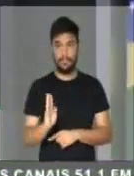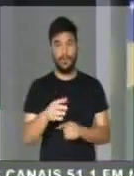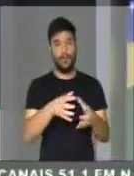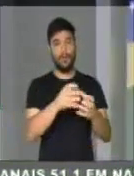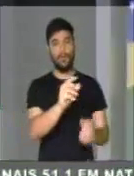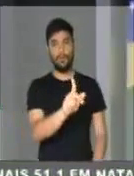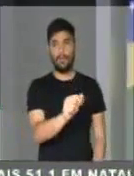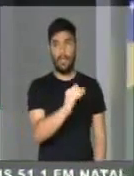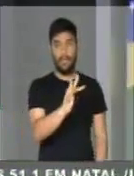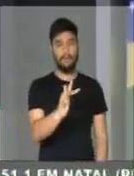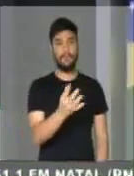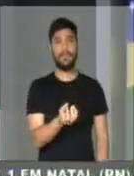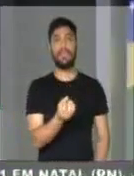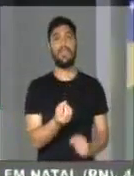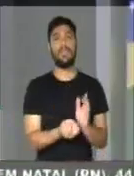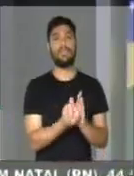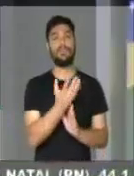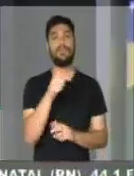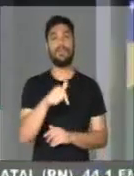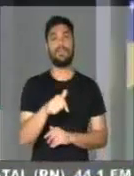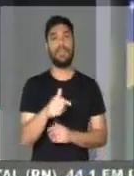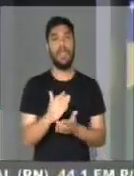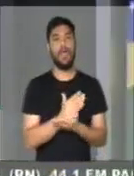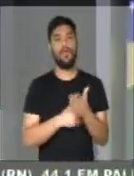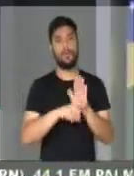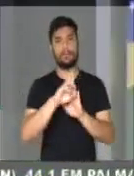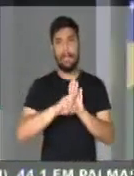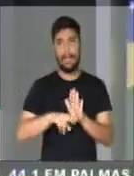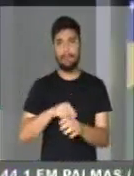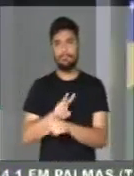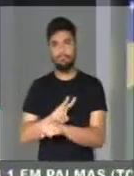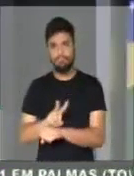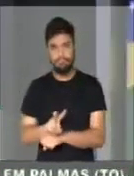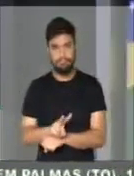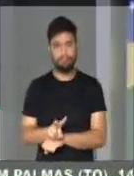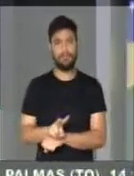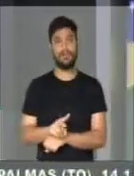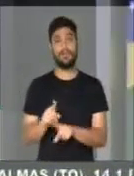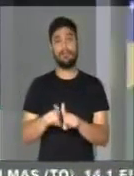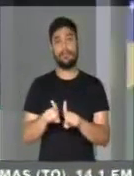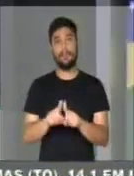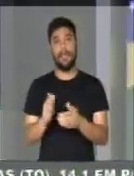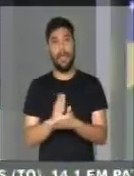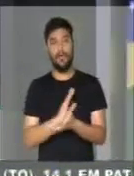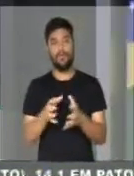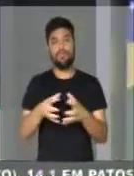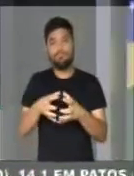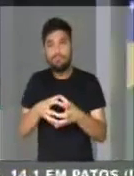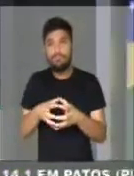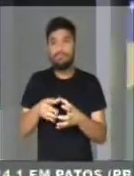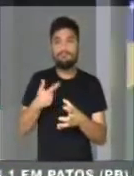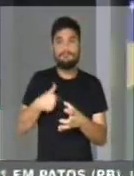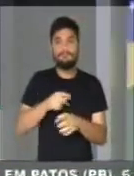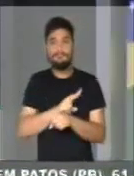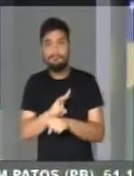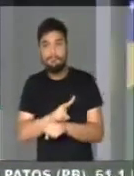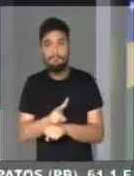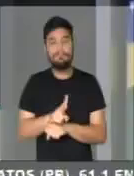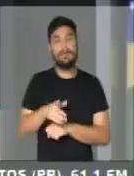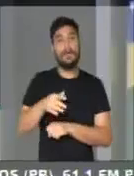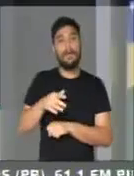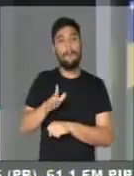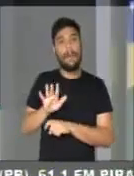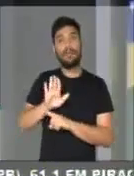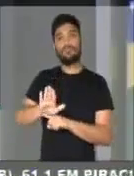acompanhada pelo órgão que submeteu o país no particular a regime de monitoramento, follow-up e ações de enforcement, voltadas